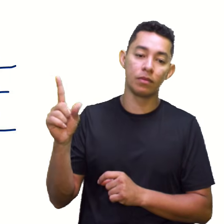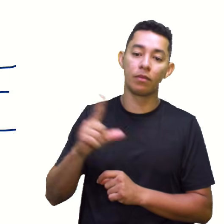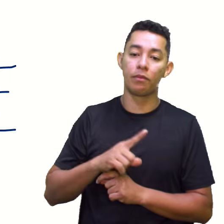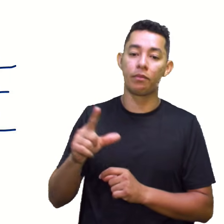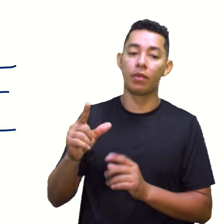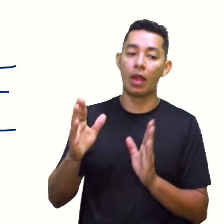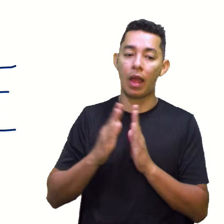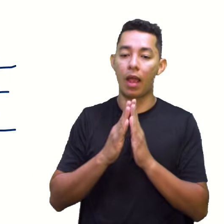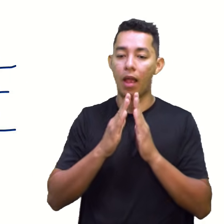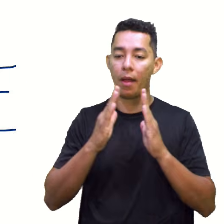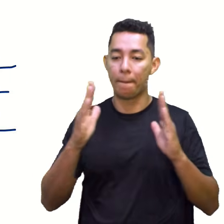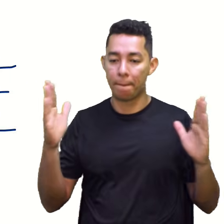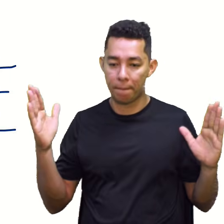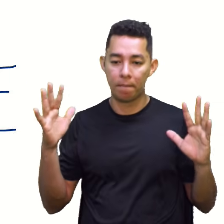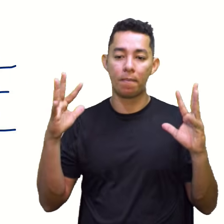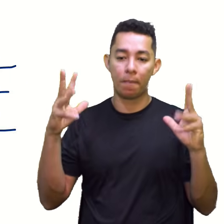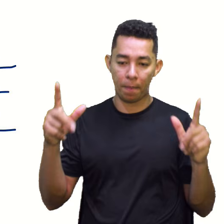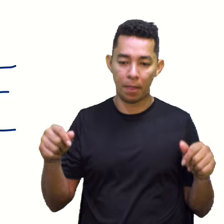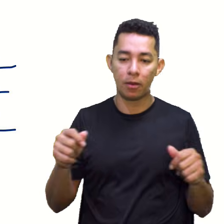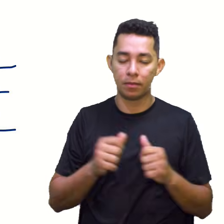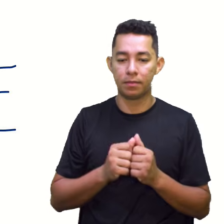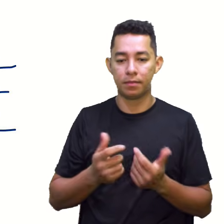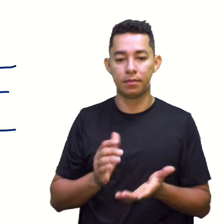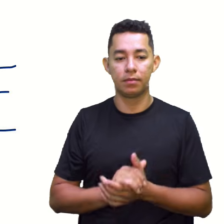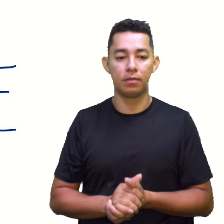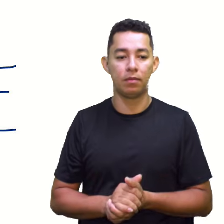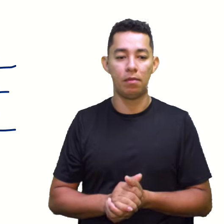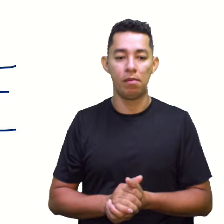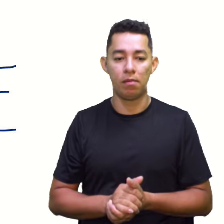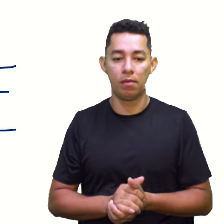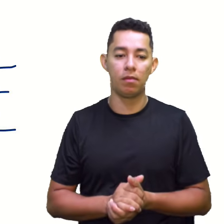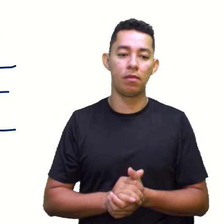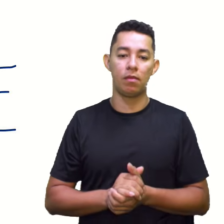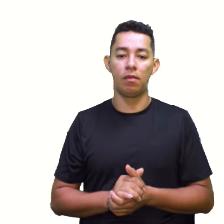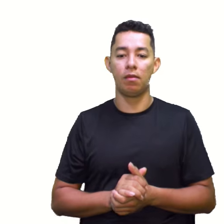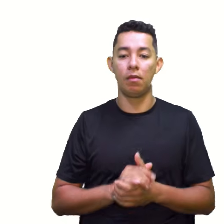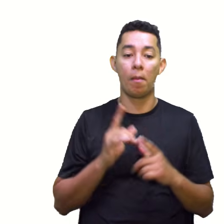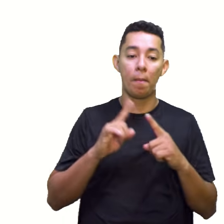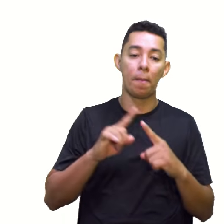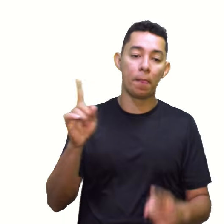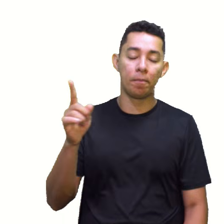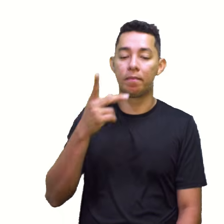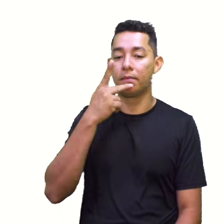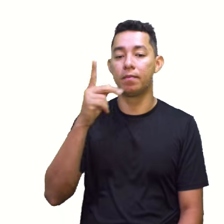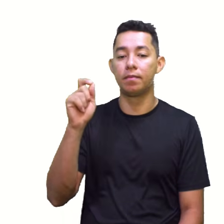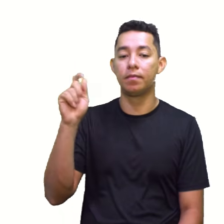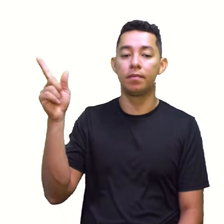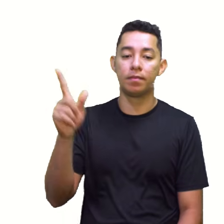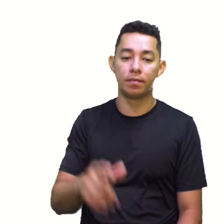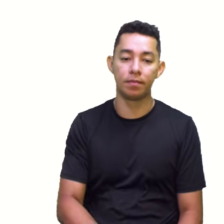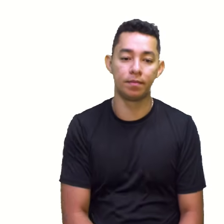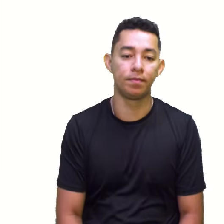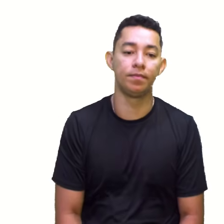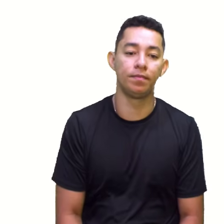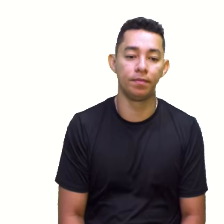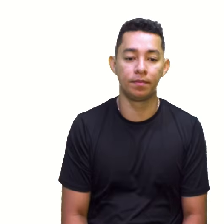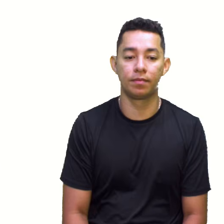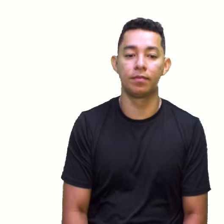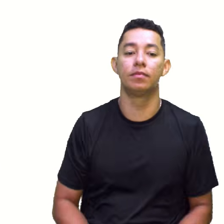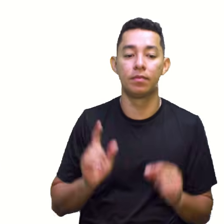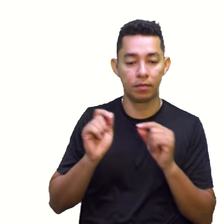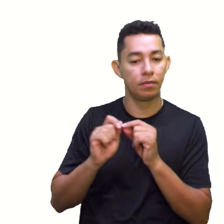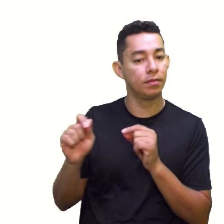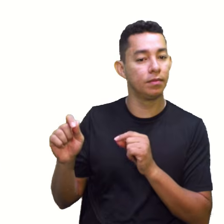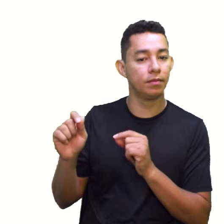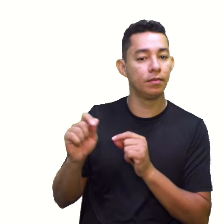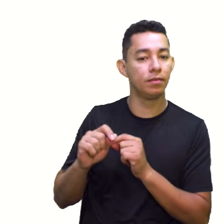linha do Equador. Né? Não sei, depois vamos verificar. Mas aqui ele fala o seguinte: para facilitar o